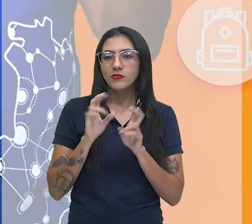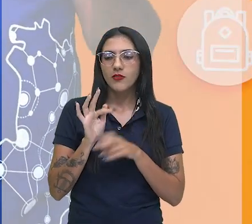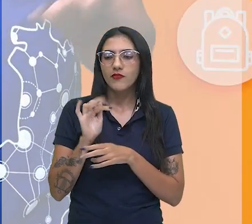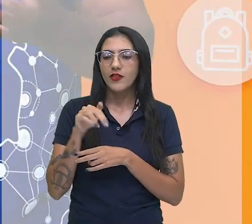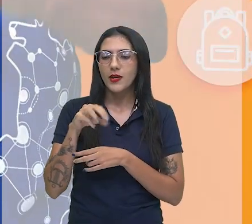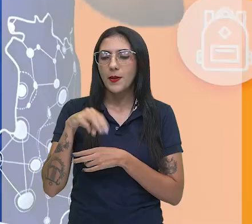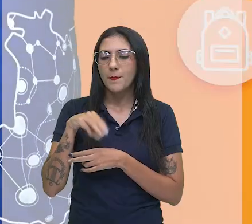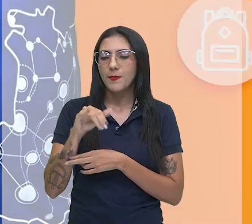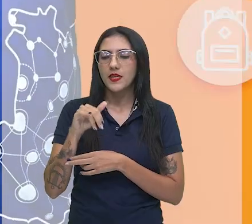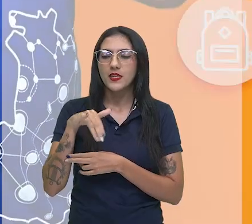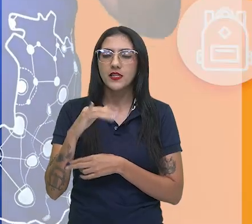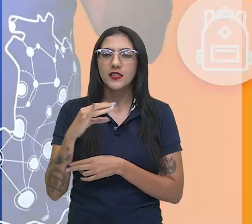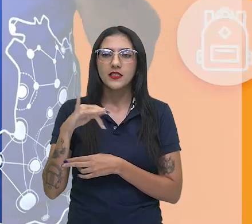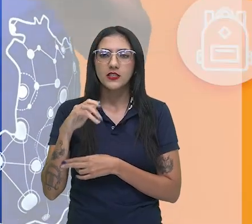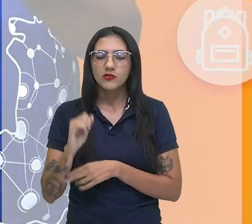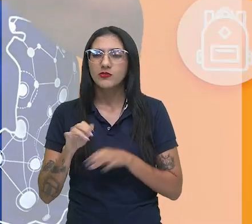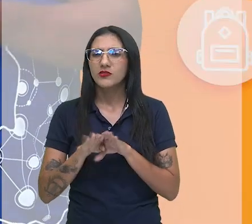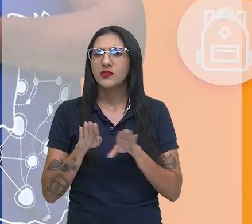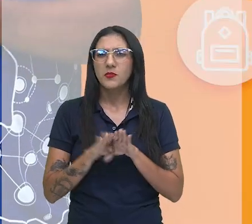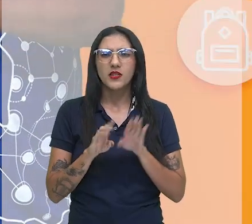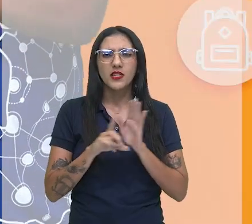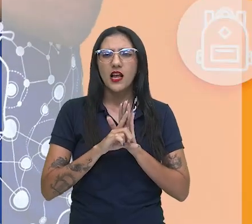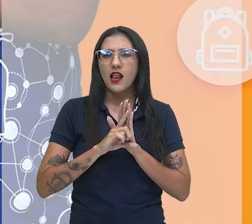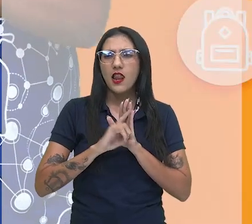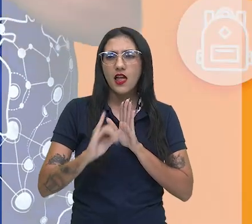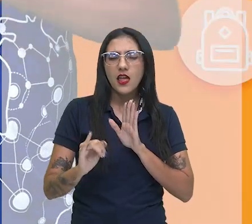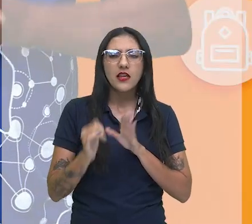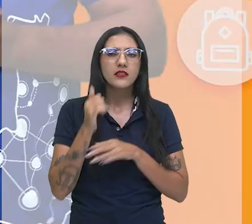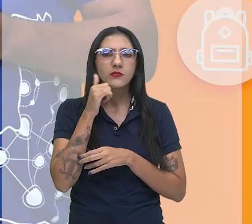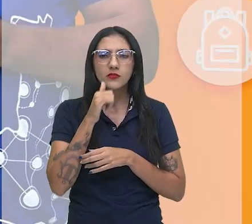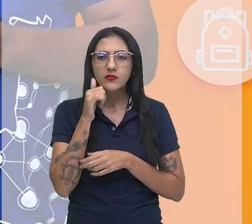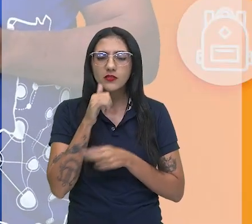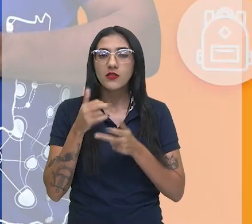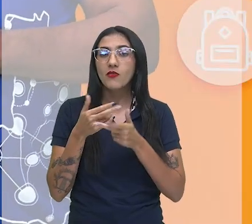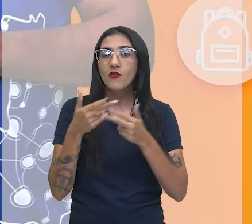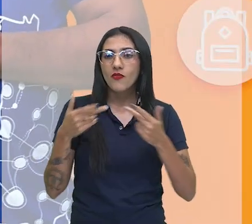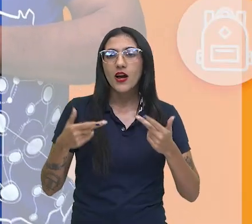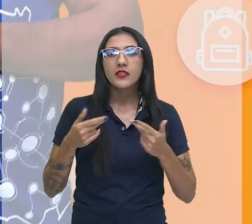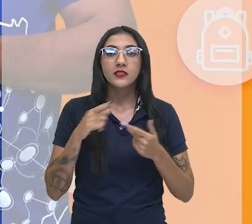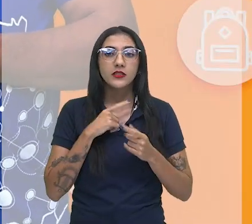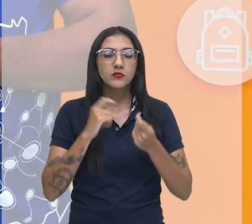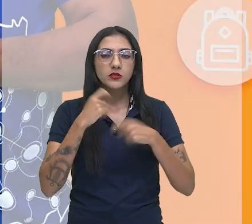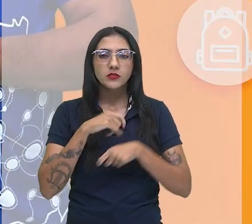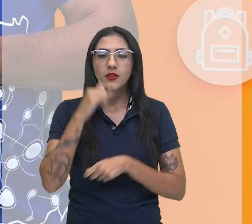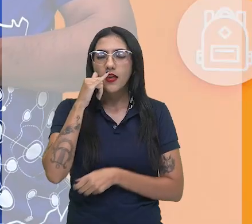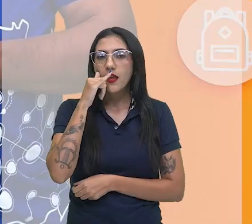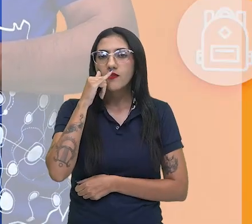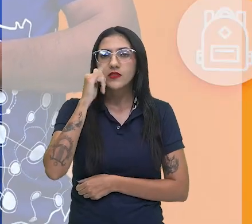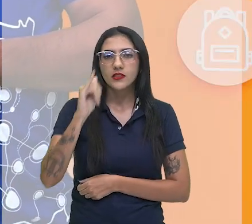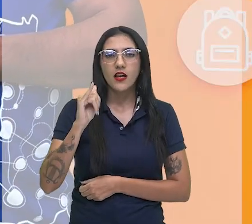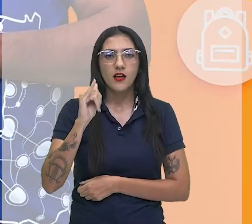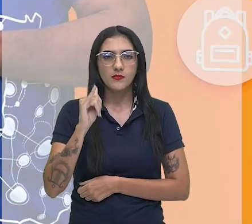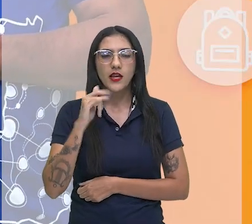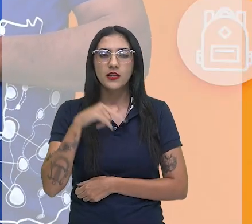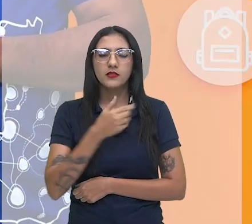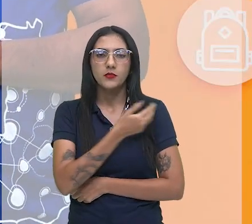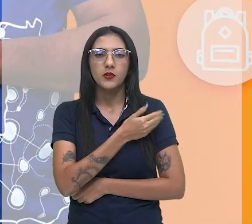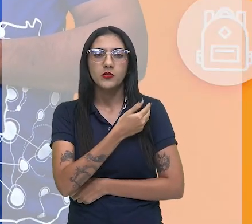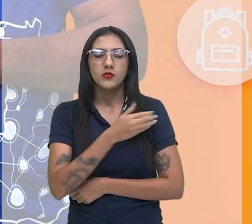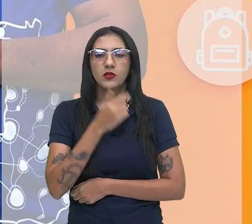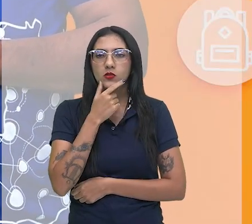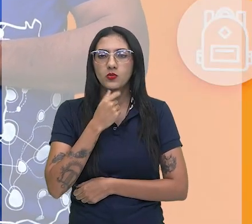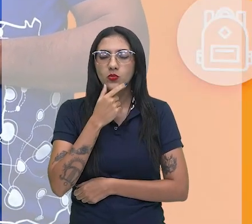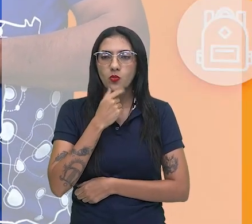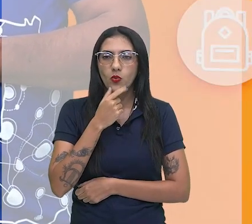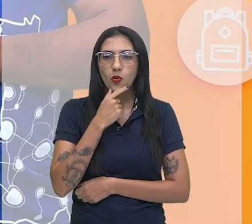lei também, Maria da Penha e outras leis aí, estão aí para inibir esse tipo de comportamento machista. Por que